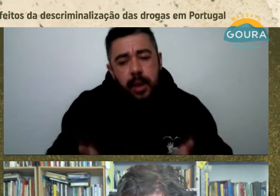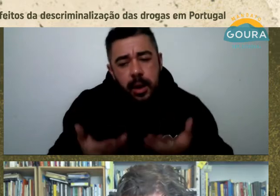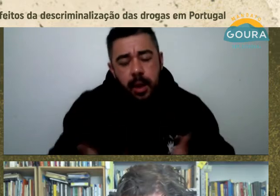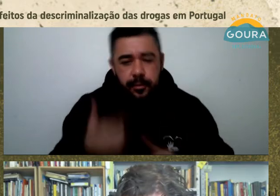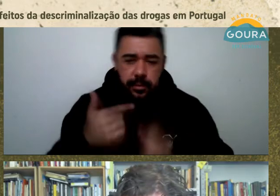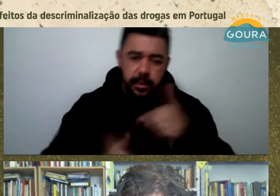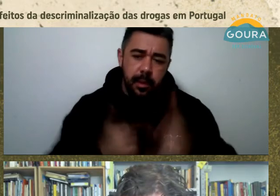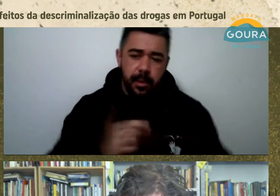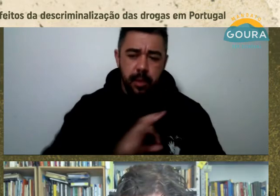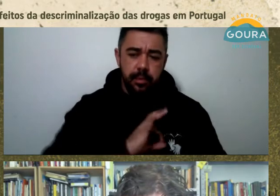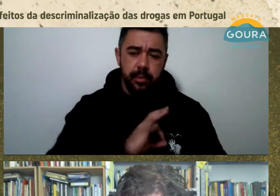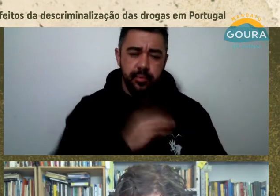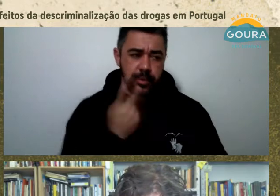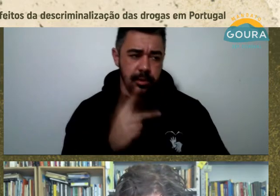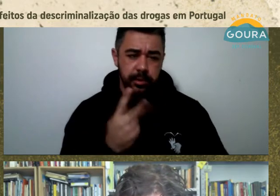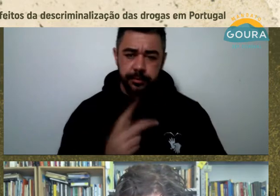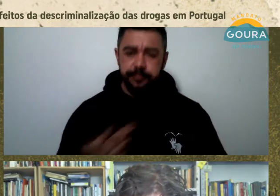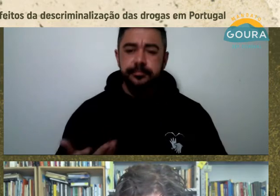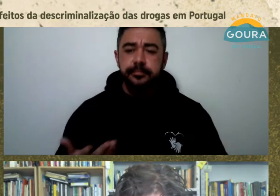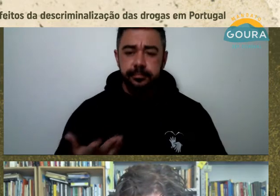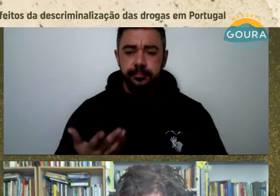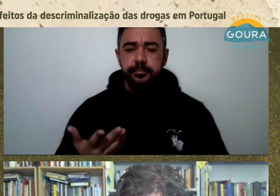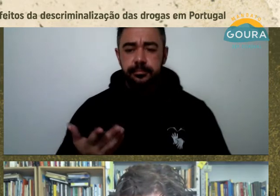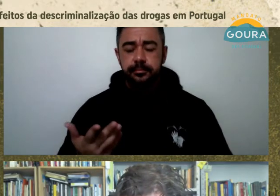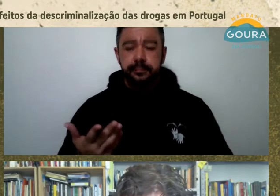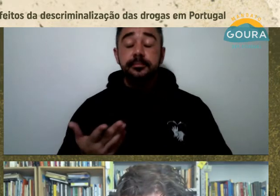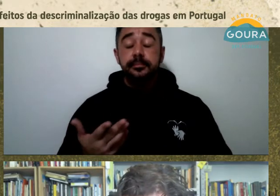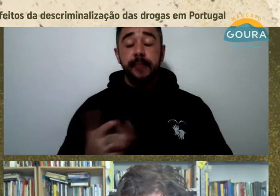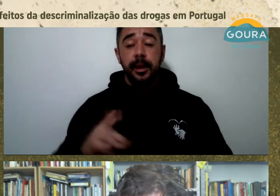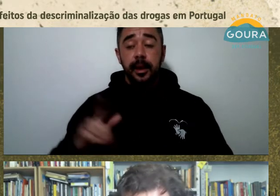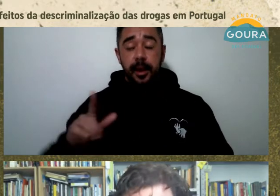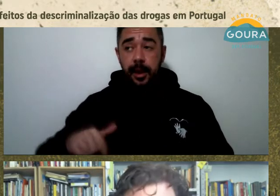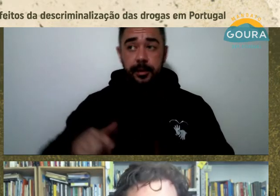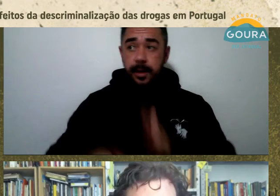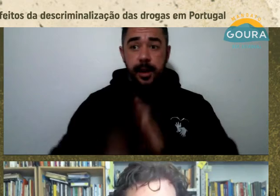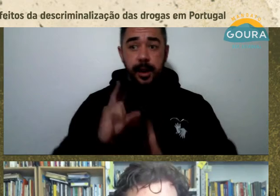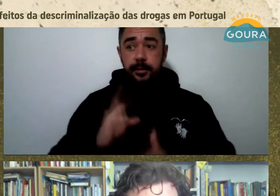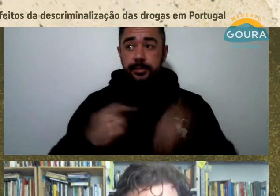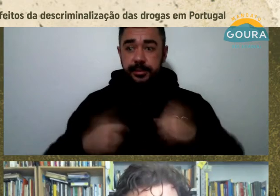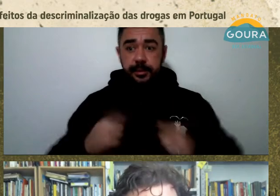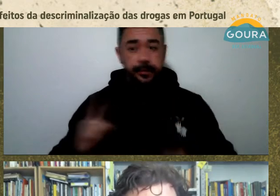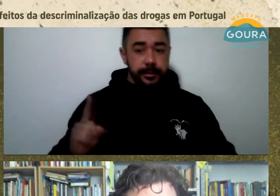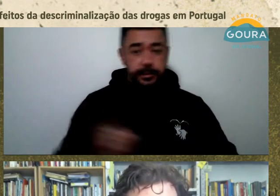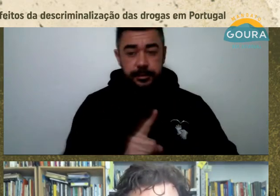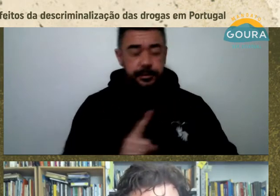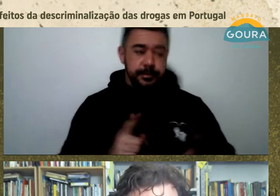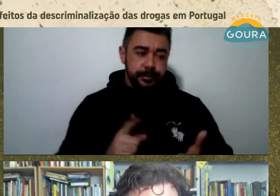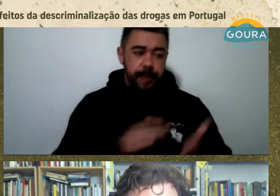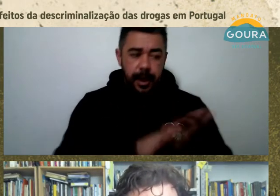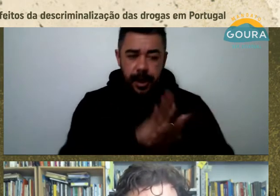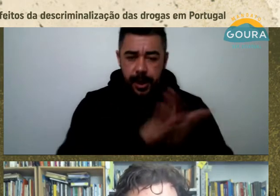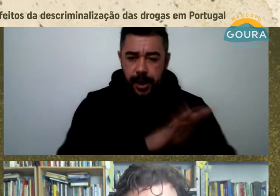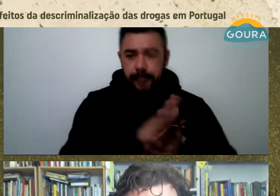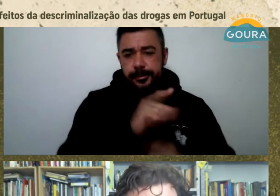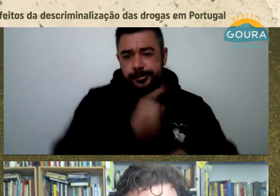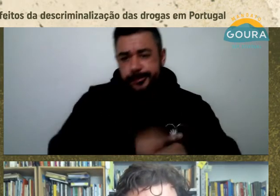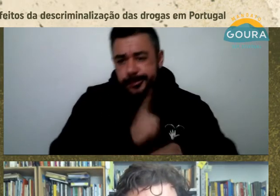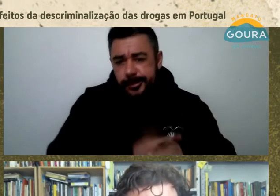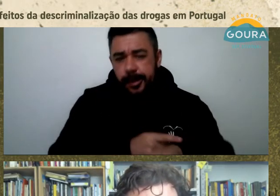de tarefas que consumiam grande parte do seu tempo e energia, e assim